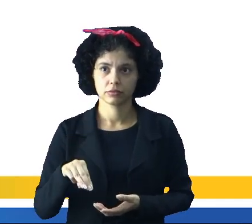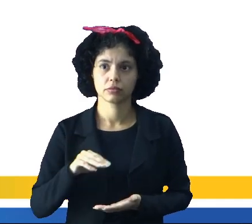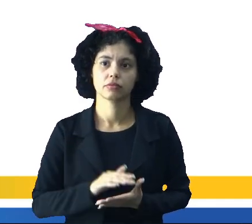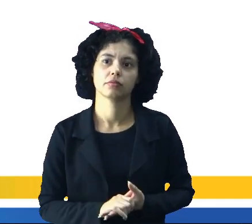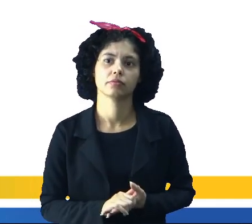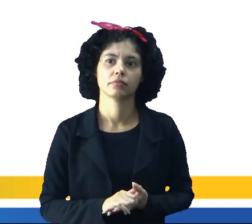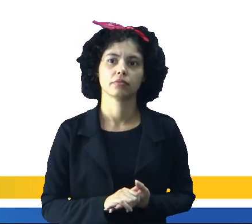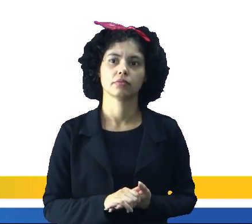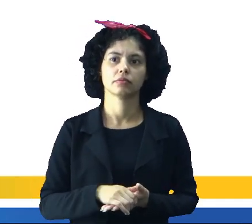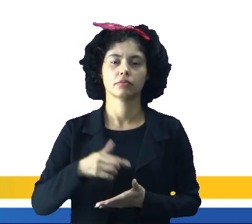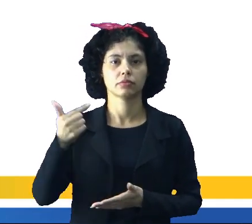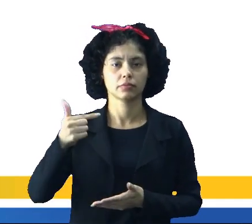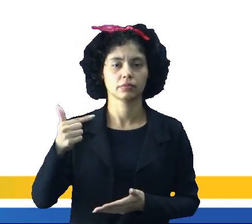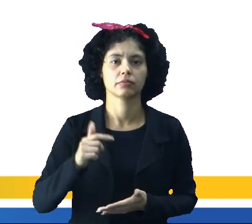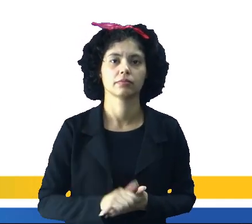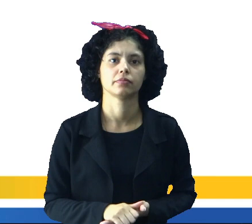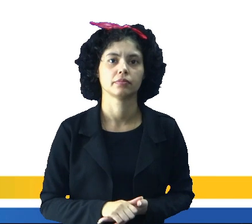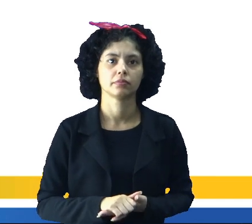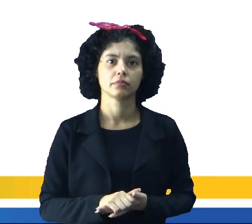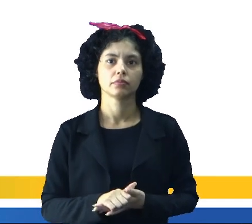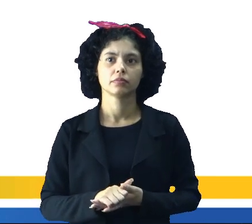a 25 centímetros quadrados.